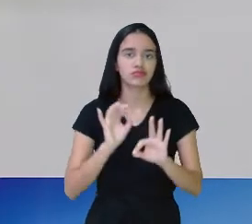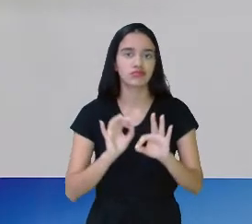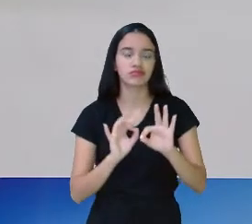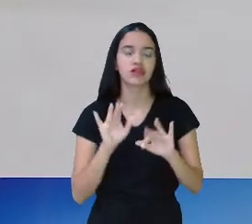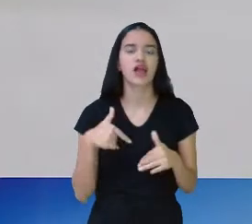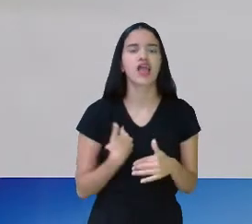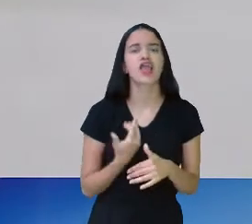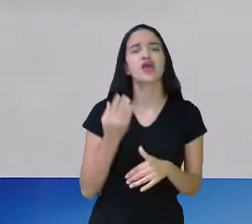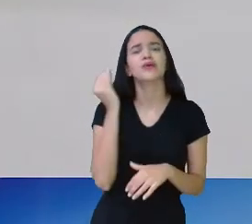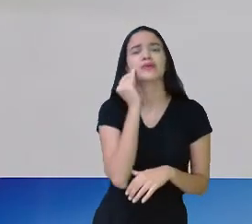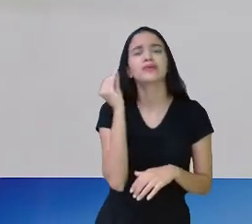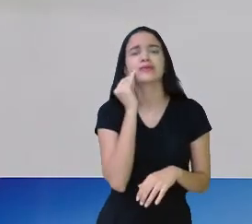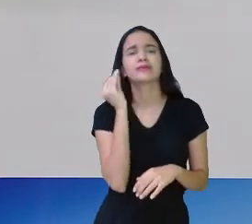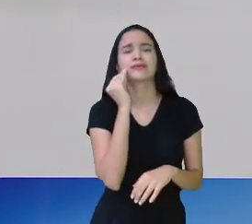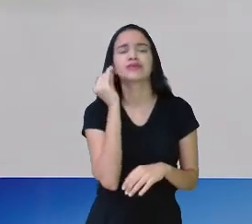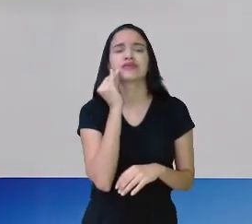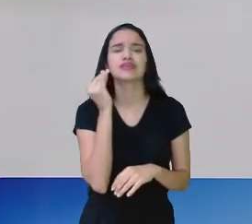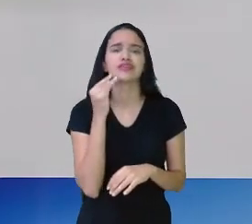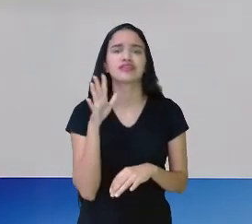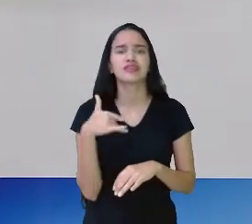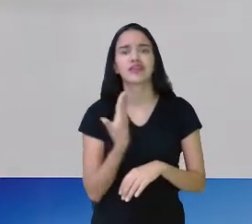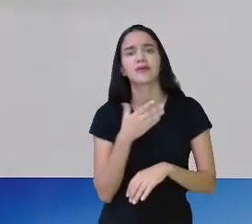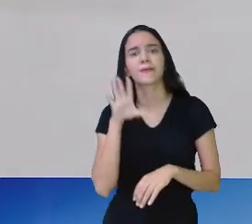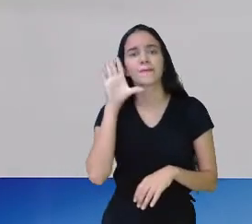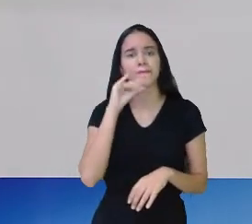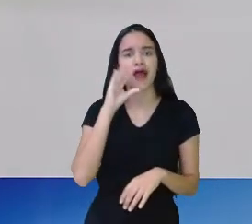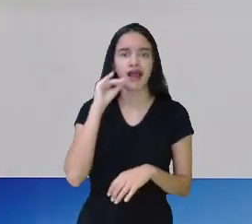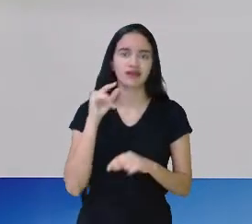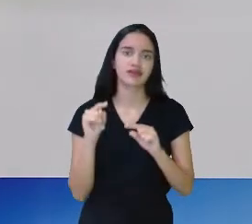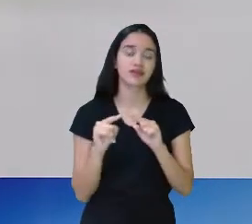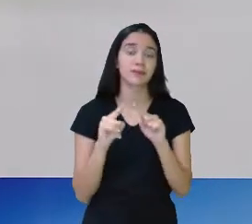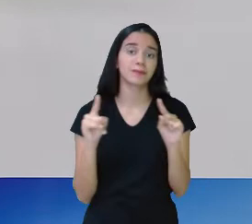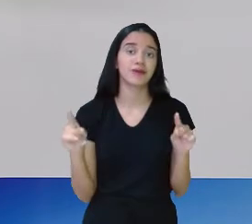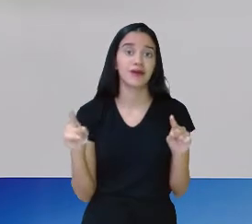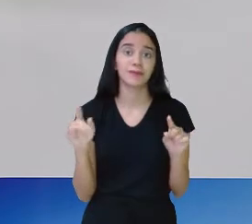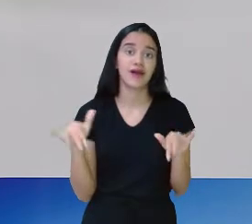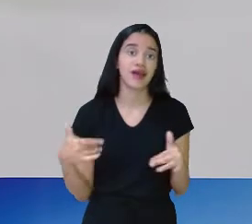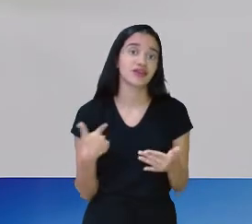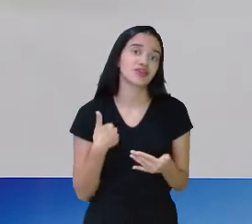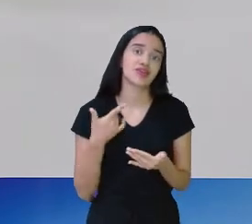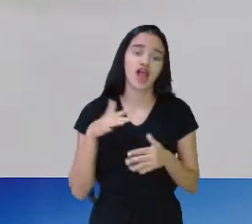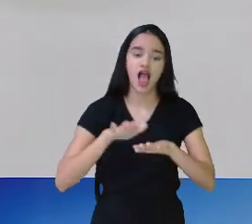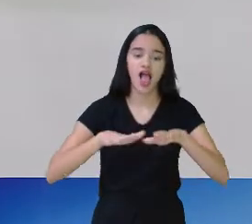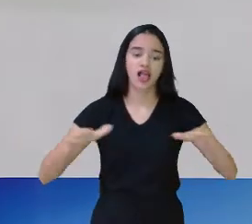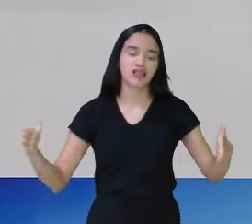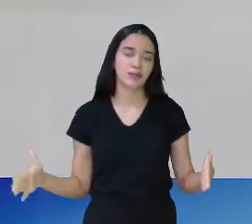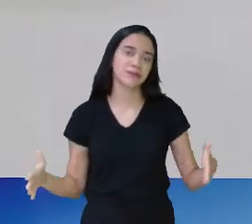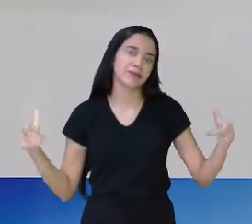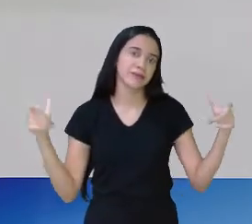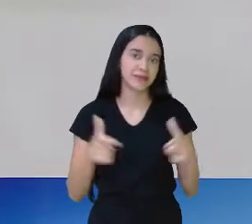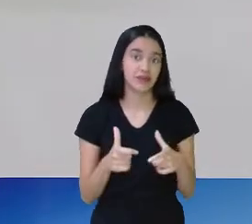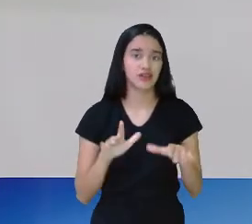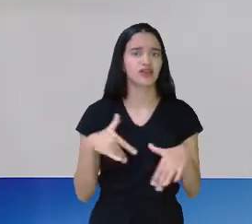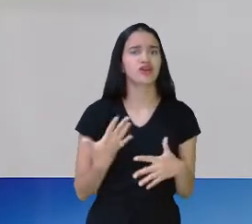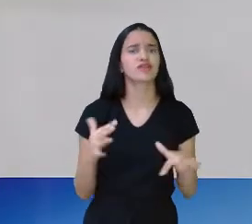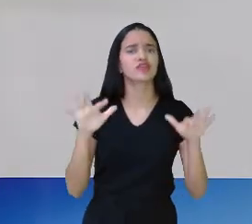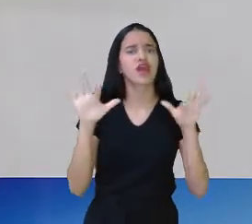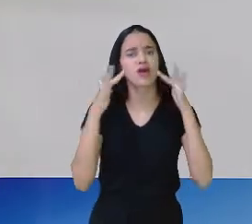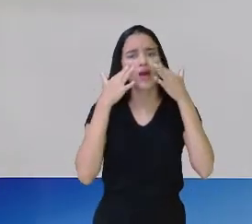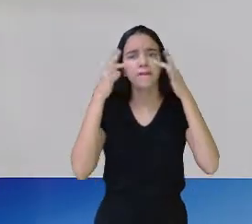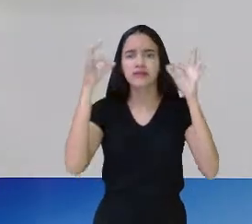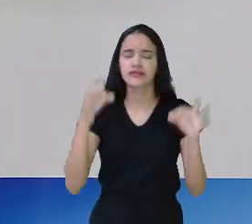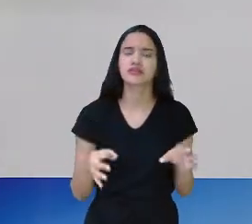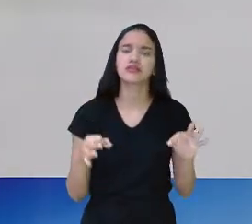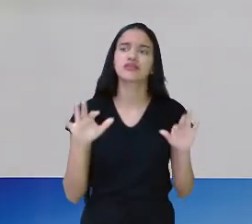até tentei desenhar um patinho, estava tão lindo, mas não cabe aqui, certo? Eu quero que vocês prestem atenção